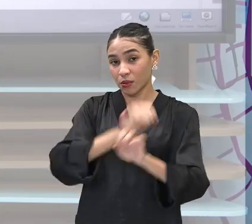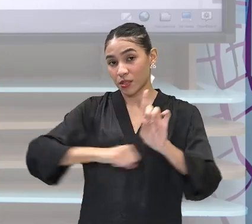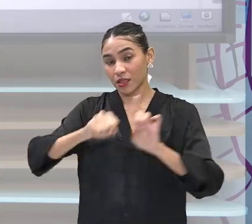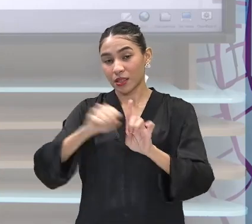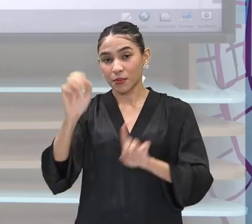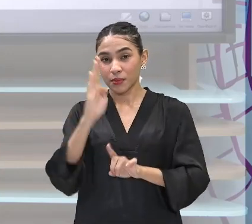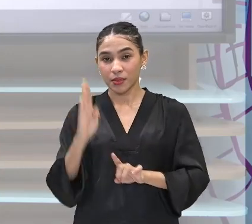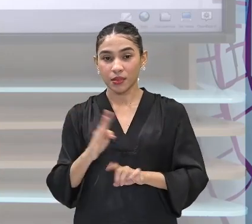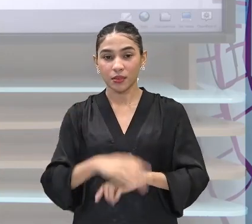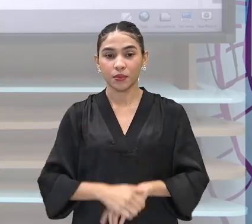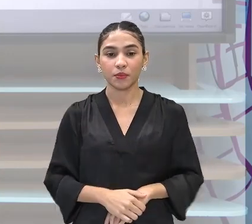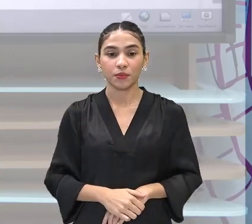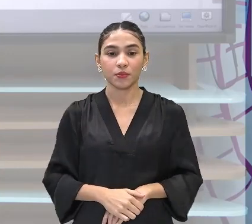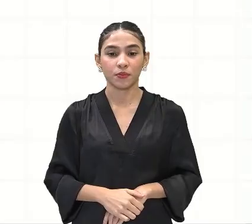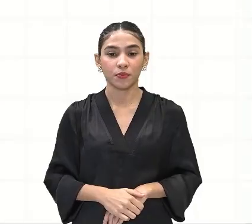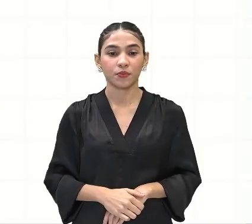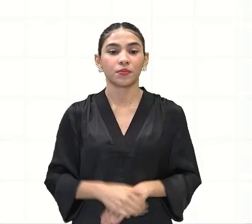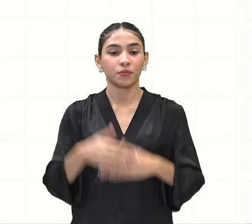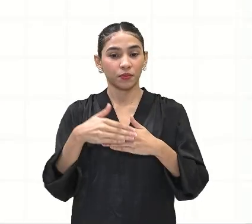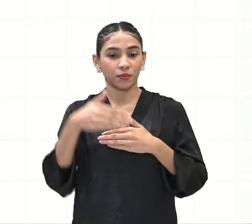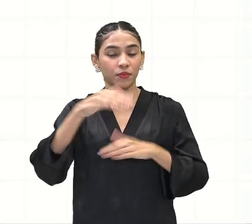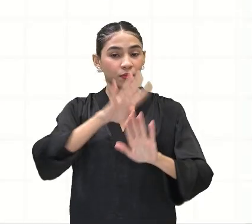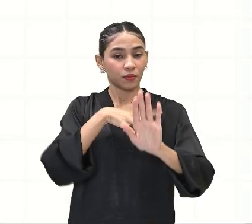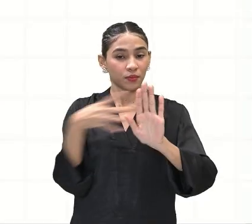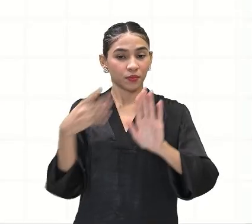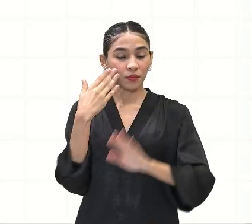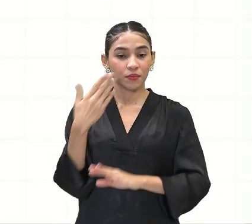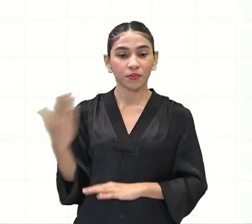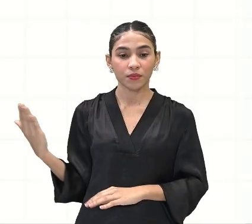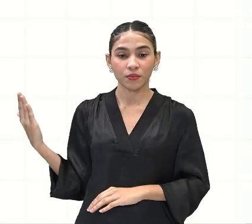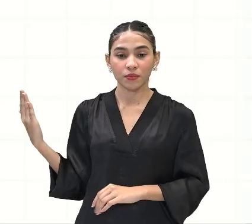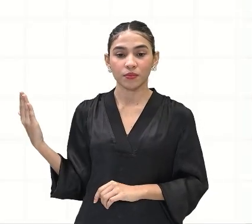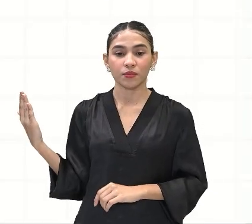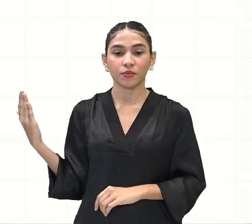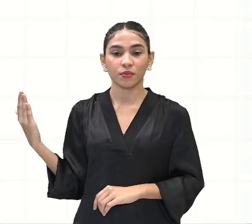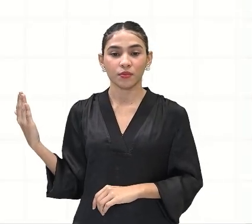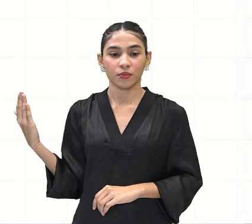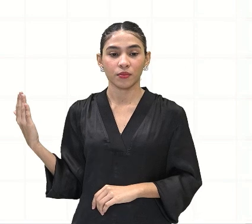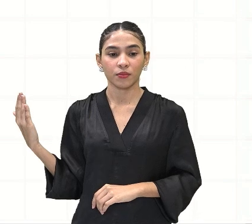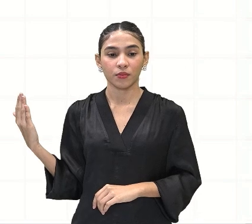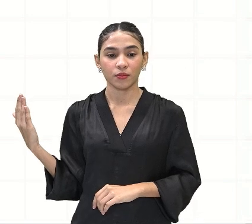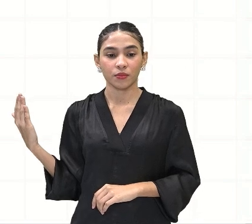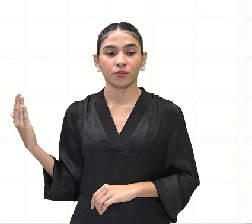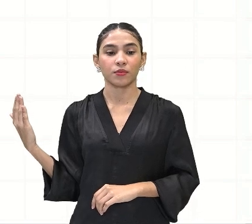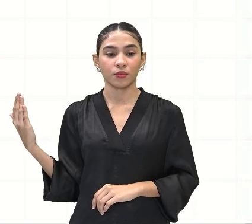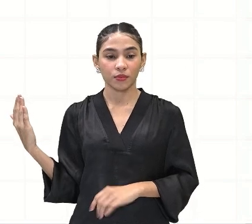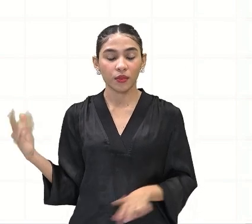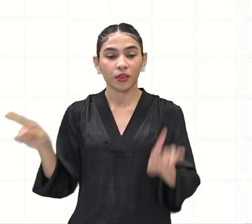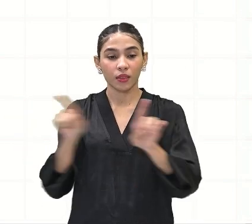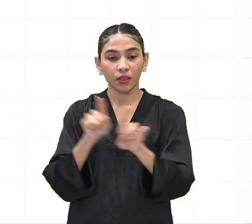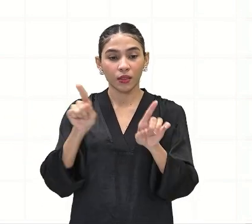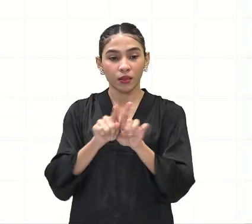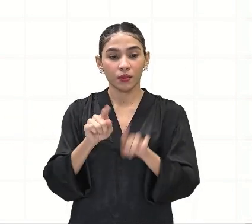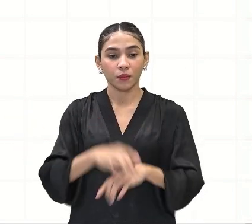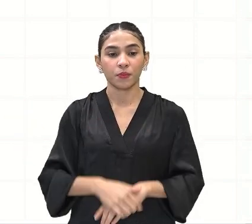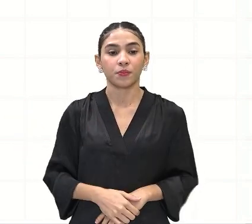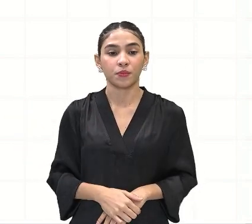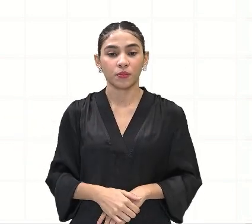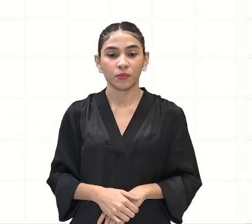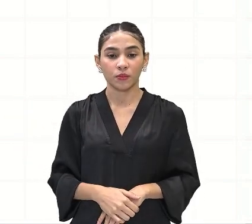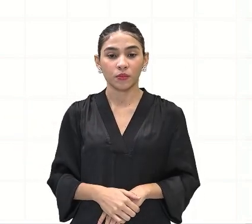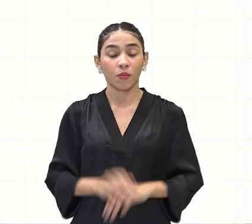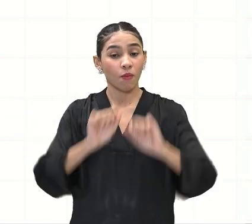brasileira. Bom, vamos ao quadro e temos o movimento, né,